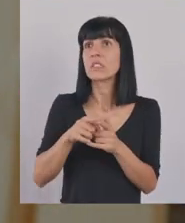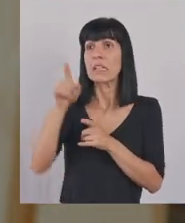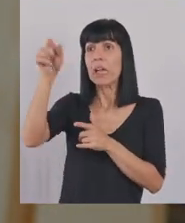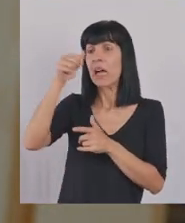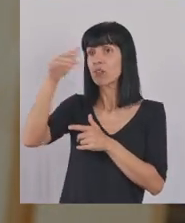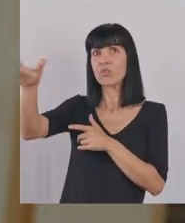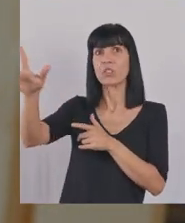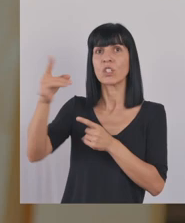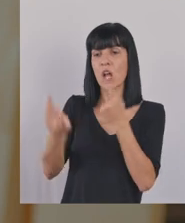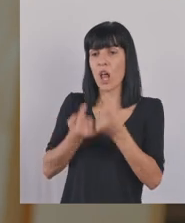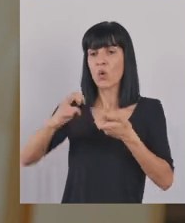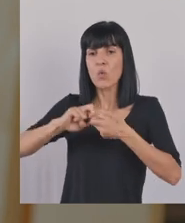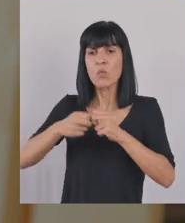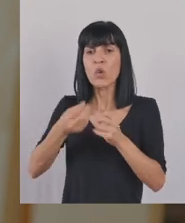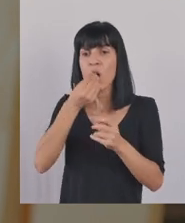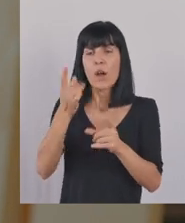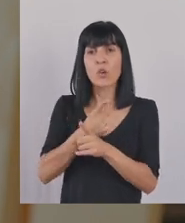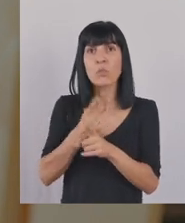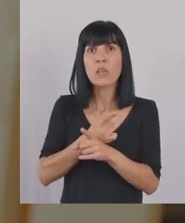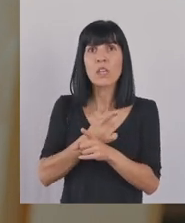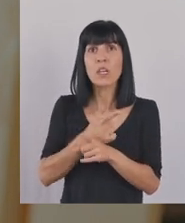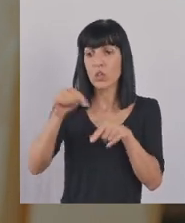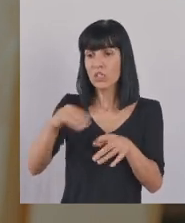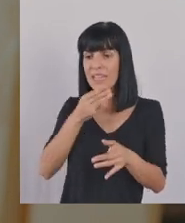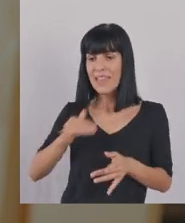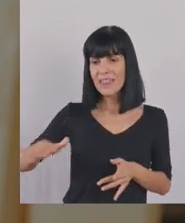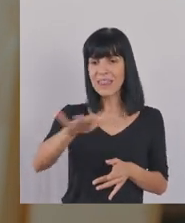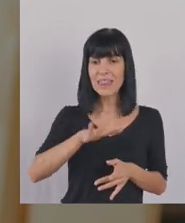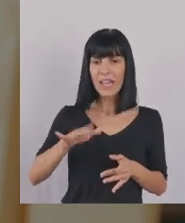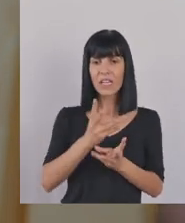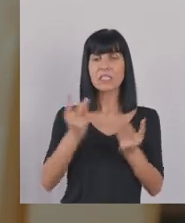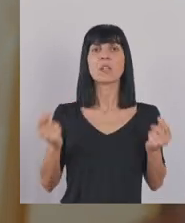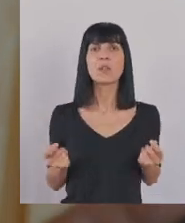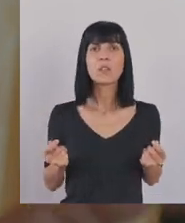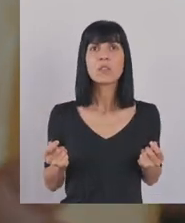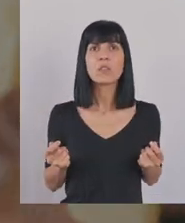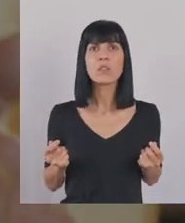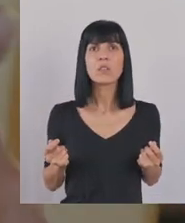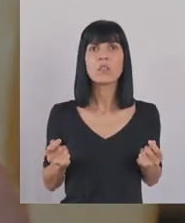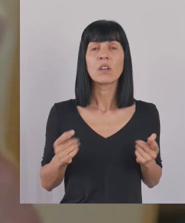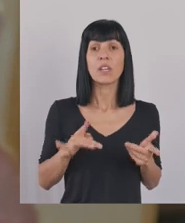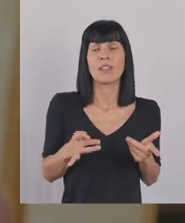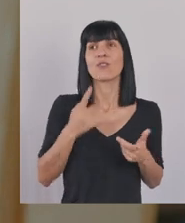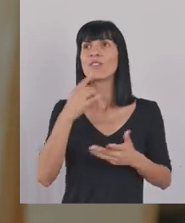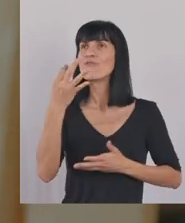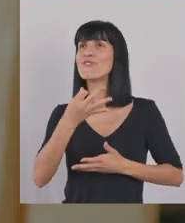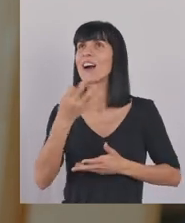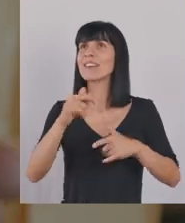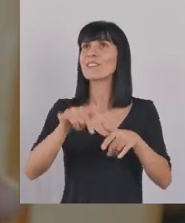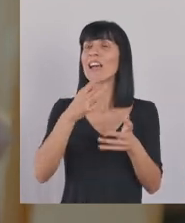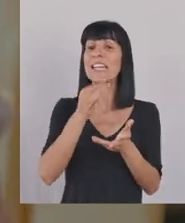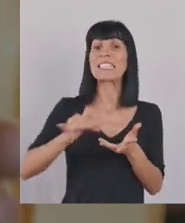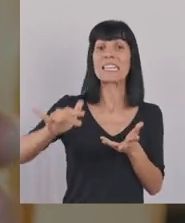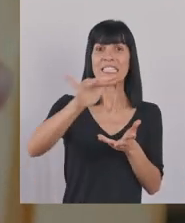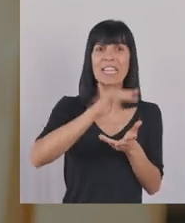de produtos alimentares para nós, nós não temos um palo de terra para cultivar. E tudo aqui, e o que é de facto é que